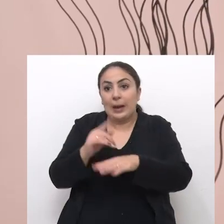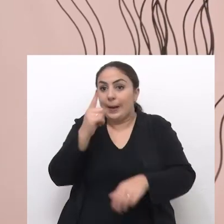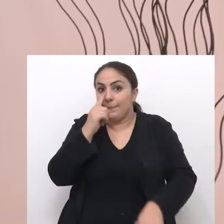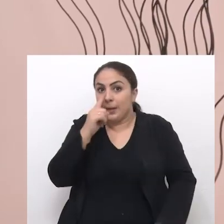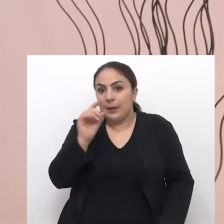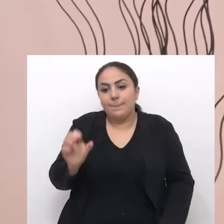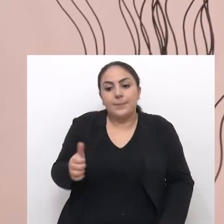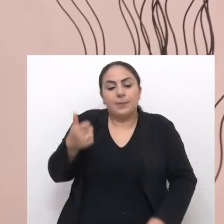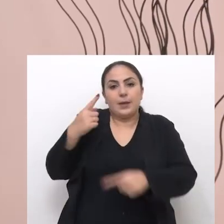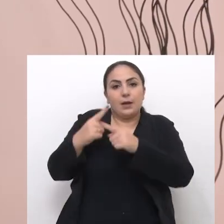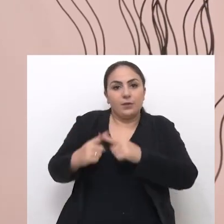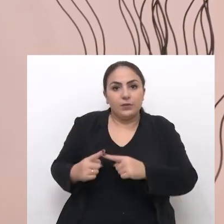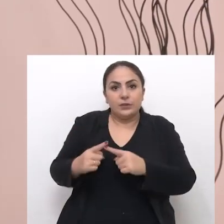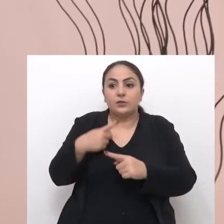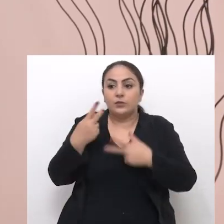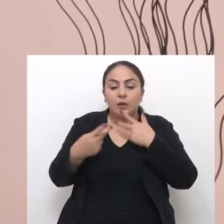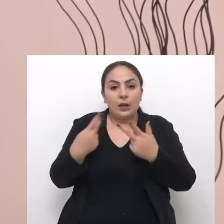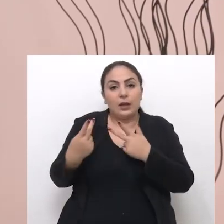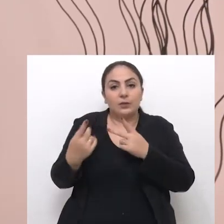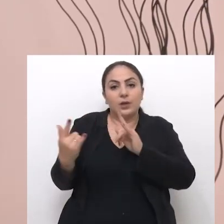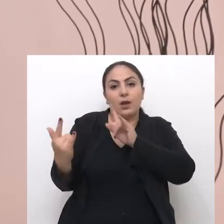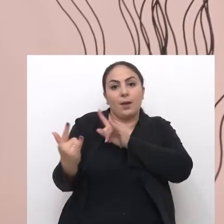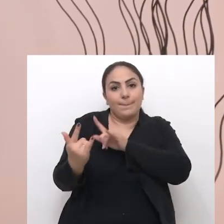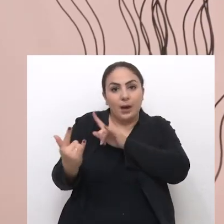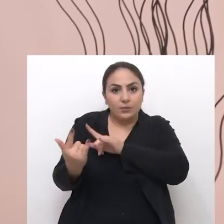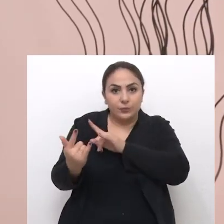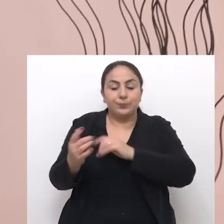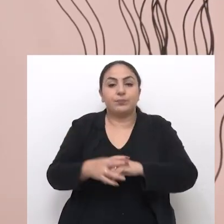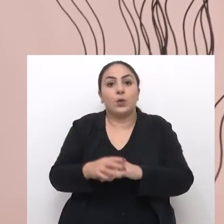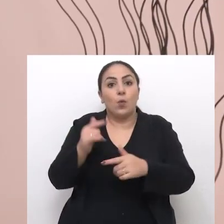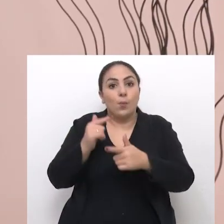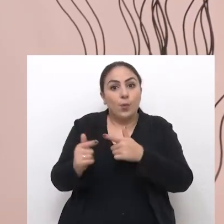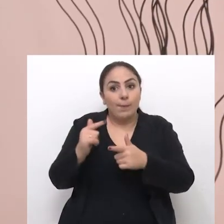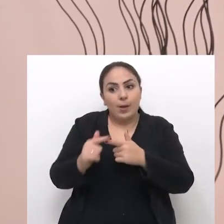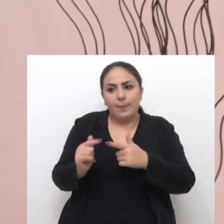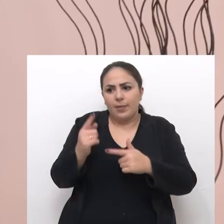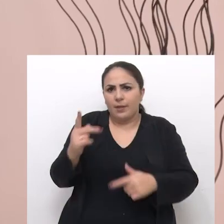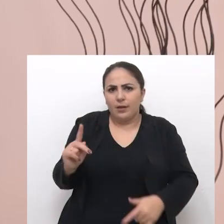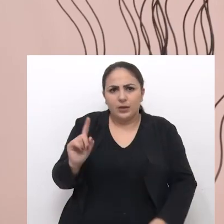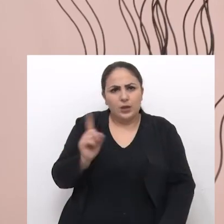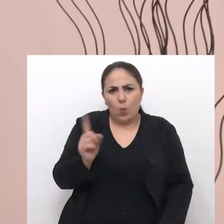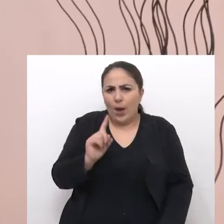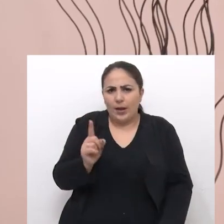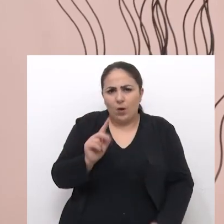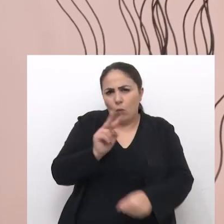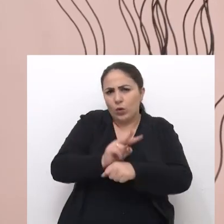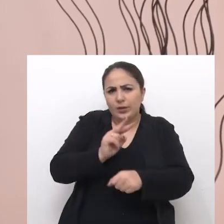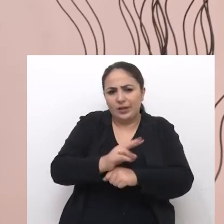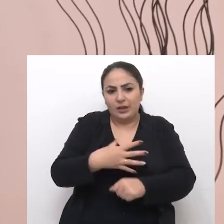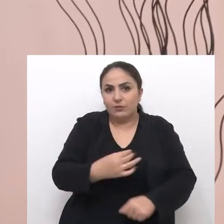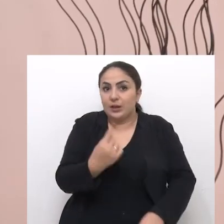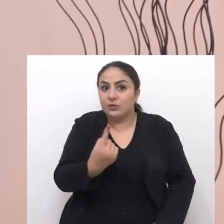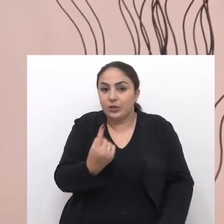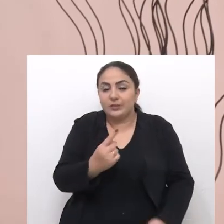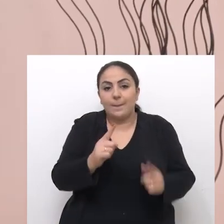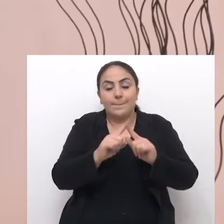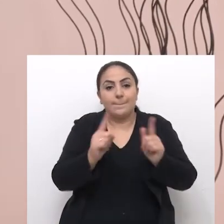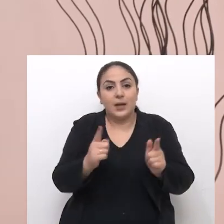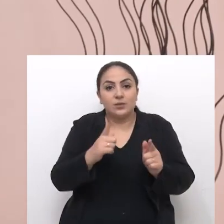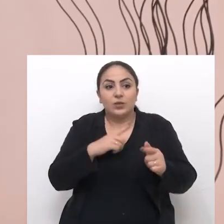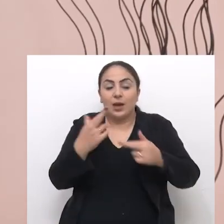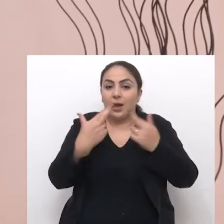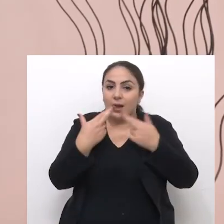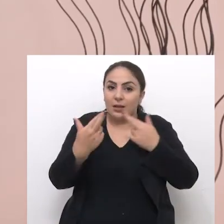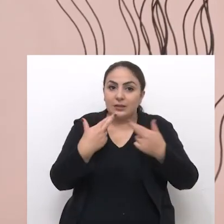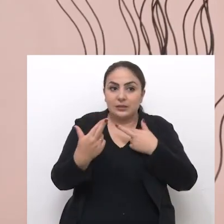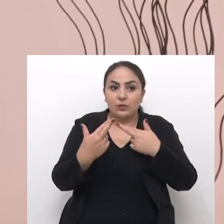com a mãe dela e pela primeira vez haviam falado que se amavam. O problema dela não era a guarda da filha, e sim tinha a ver